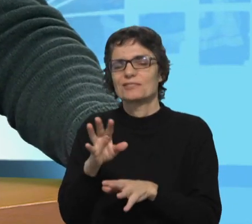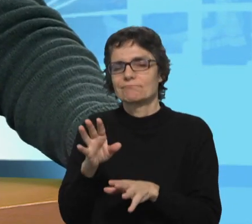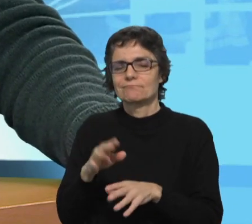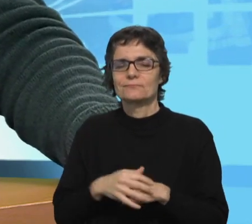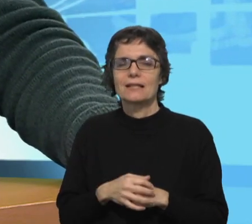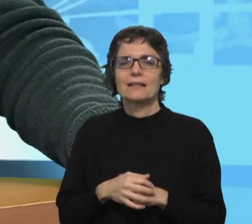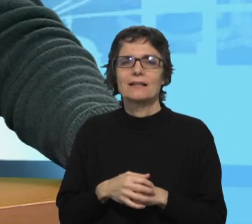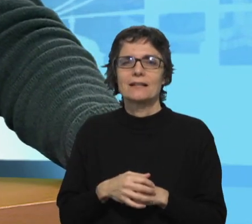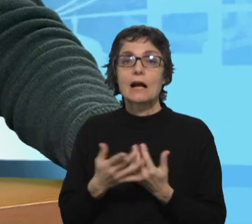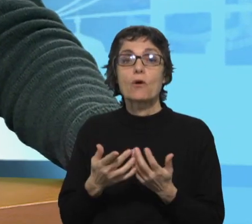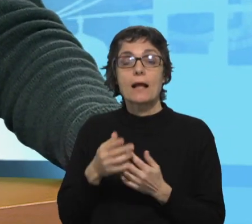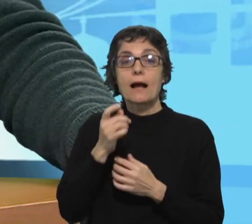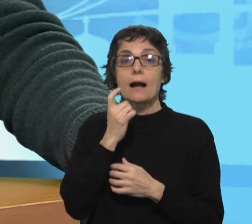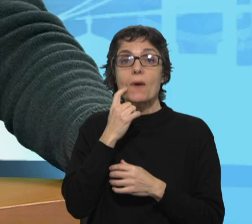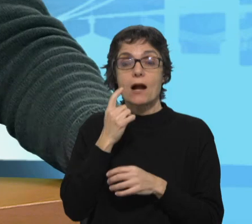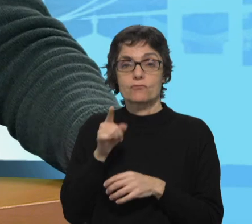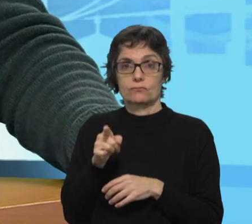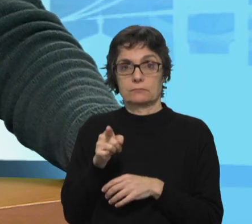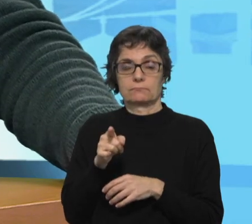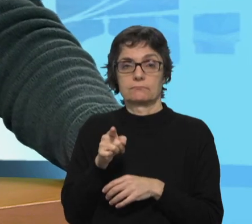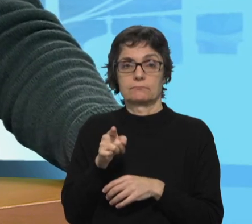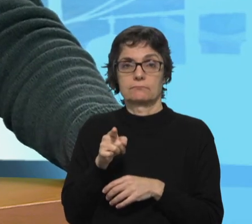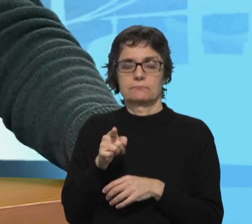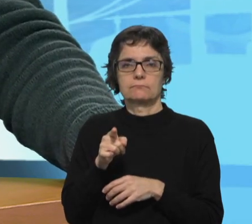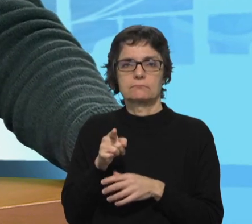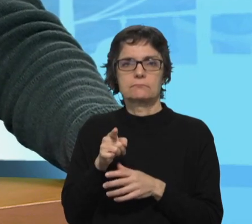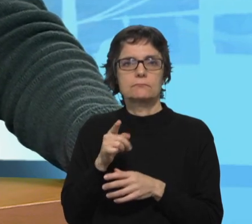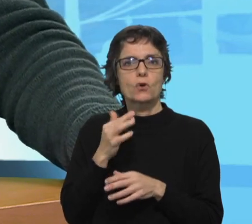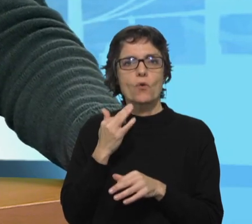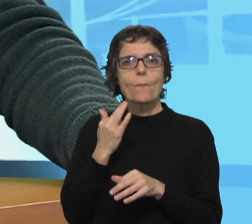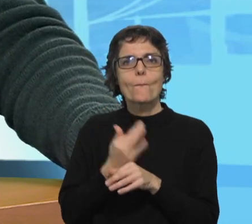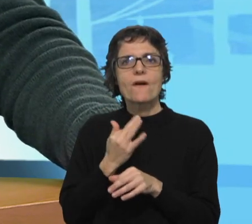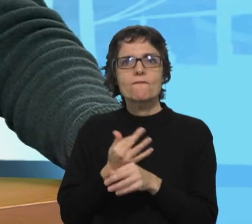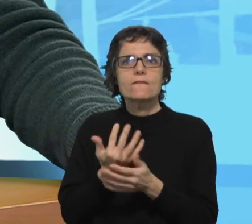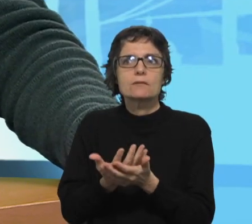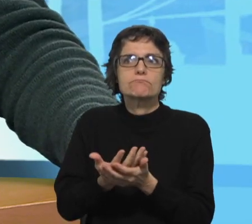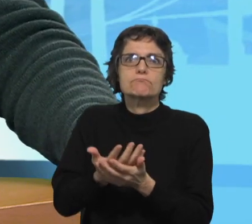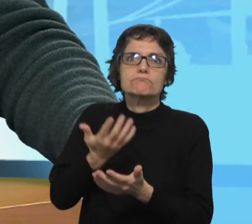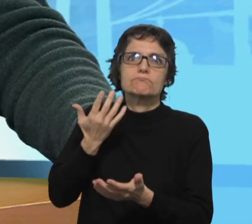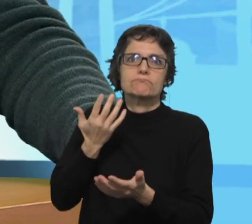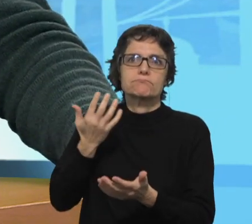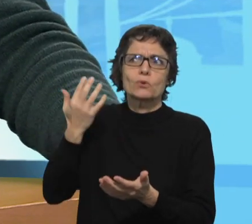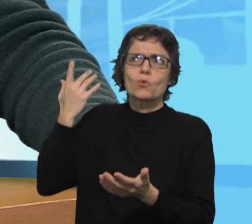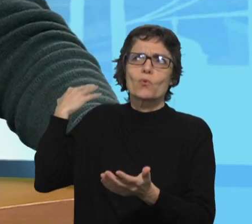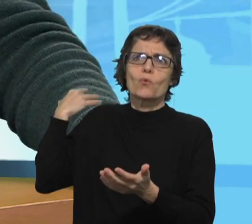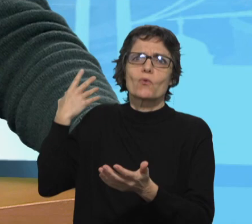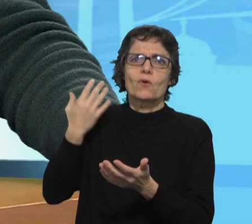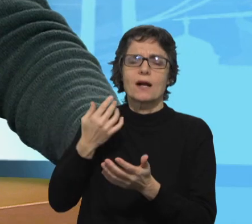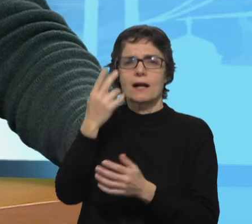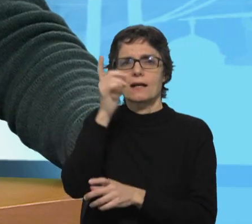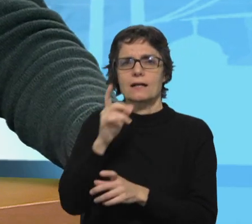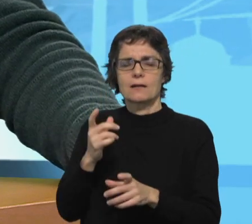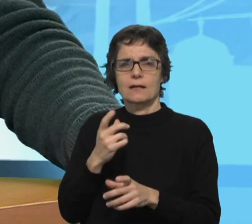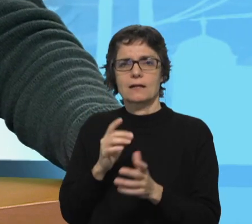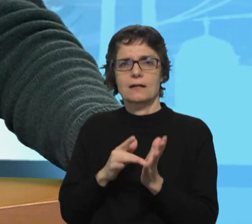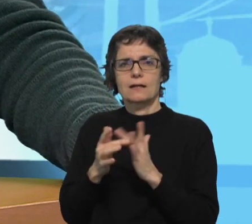Agora, de facto, a Páscoa foi sempre a grande festa dos cristãos. Aliás, durante séculos, os primeiros séculos,